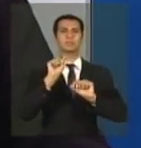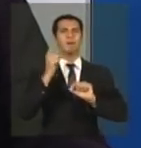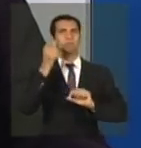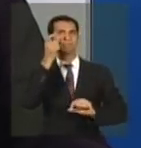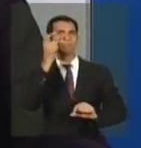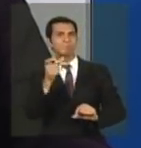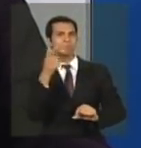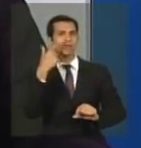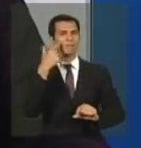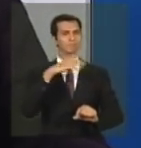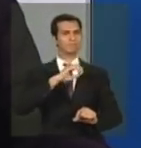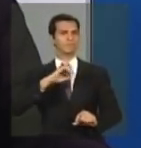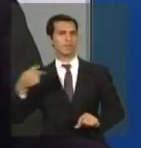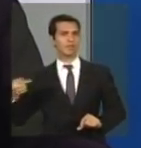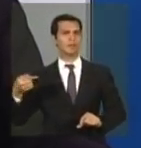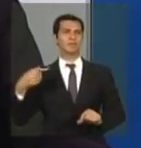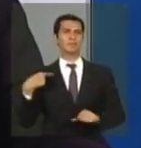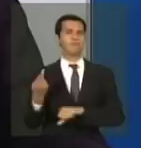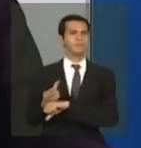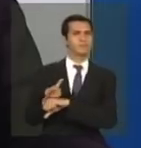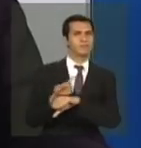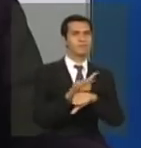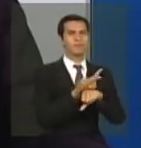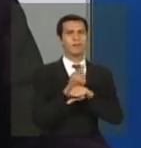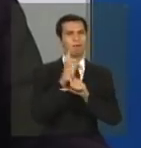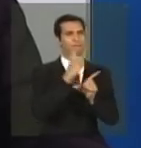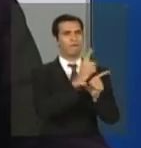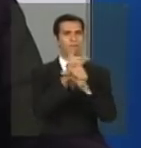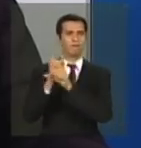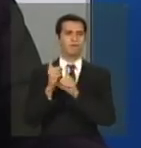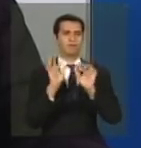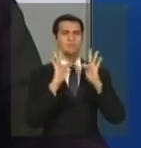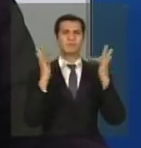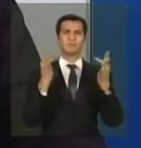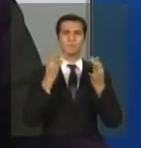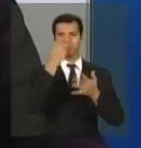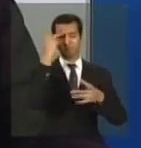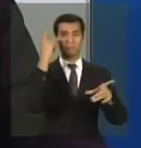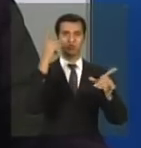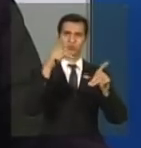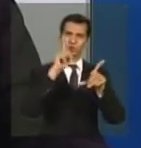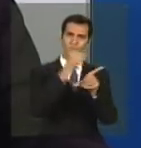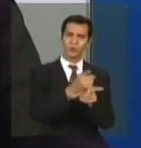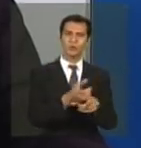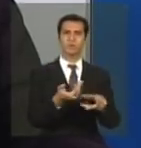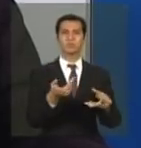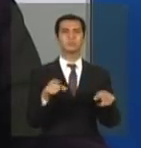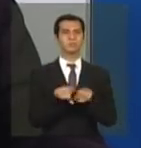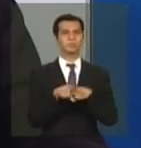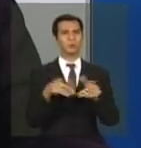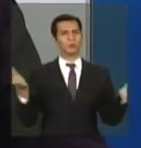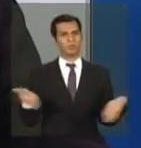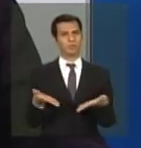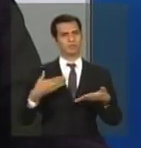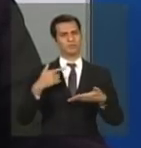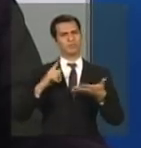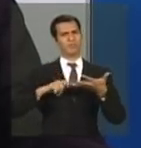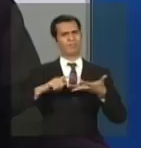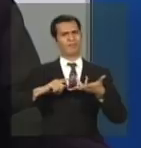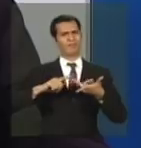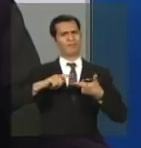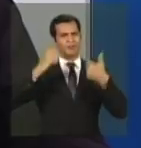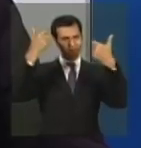de busca, de procurar as pessoas das mais diversas formas, como hoje mesmo já foram várias delas citadas